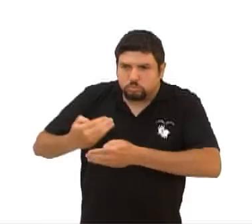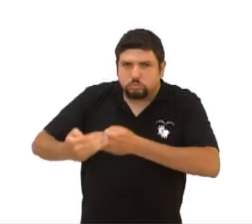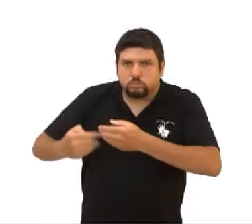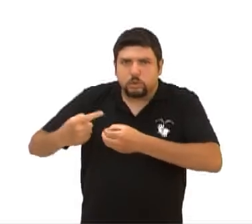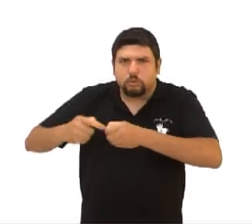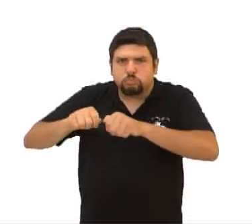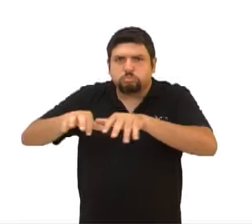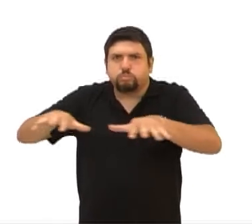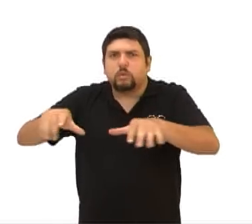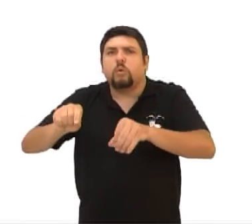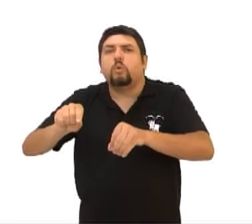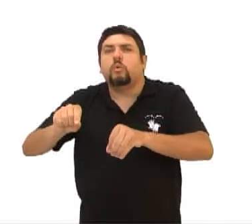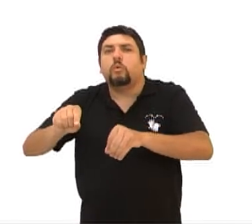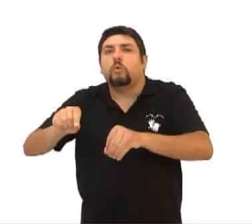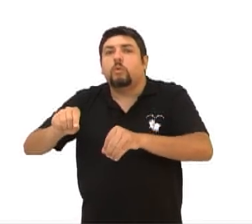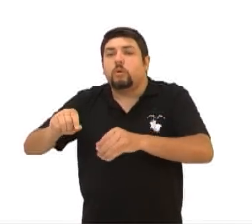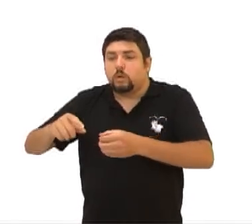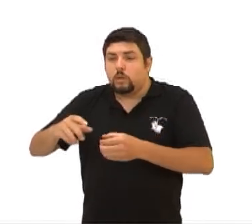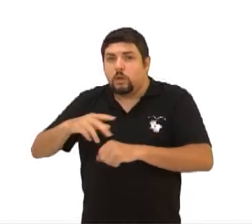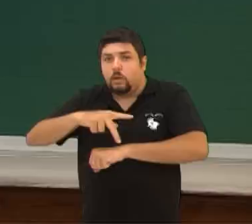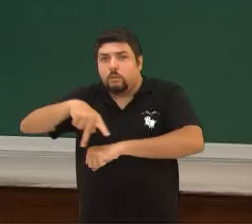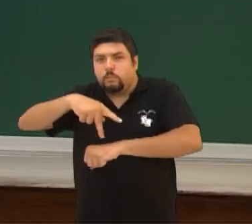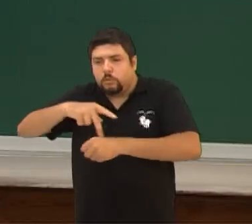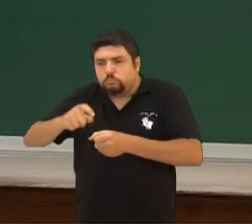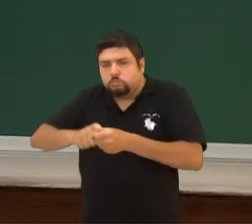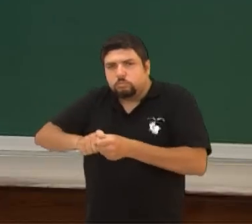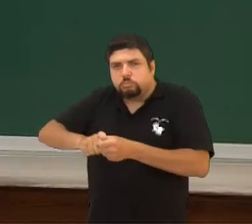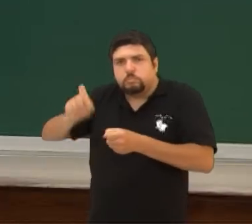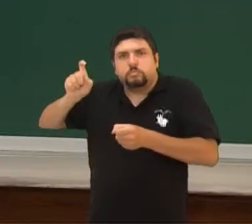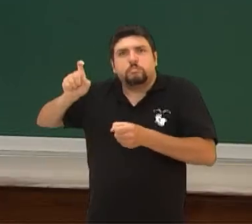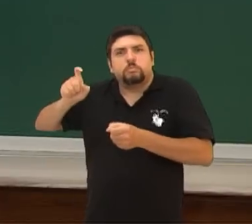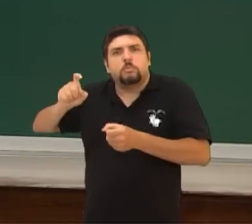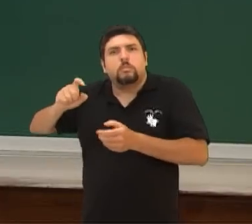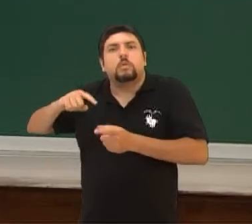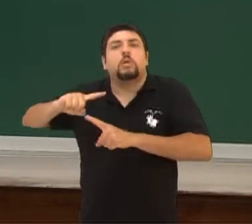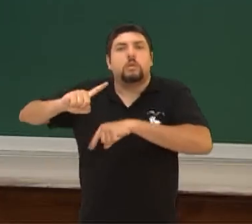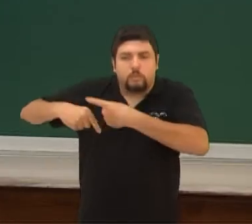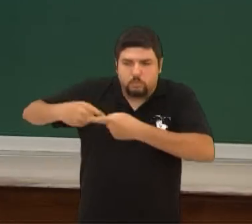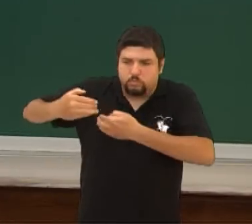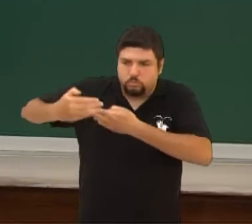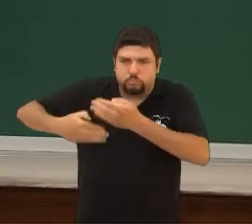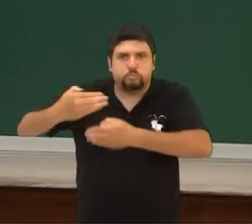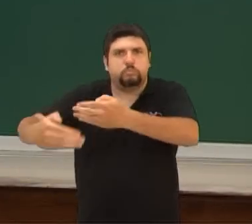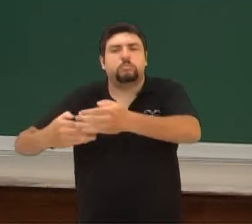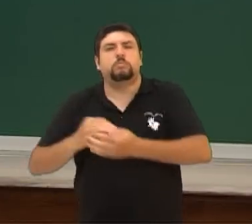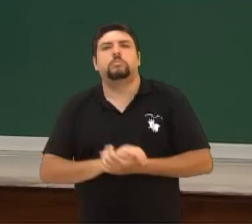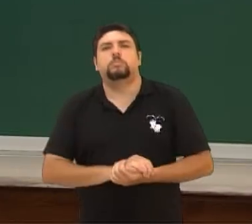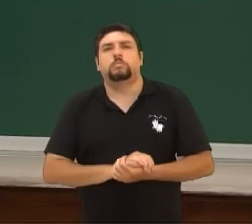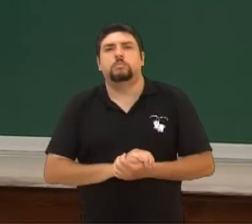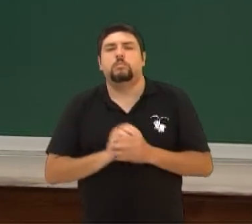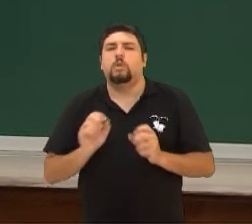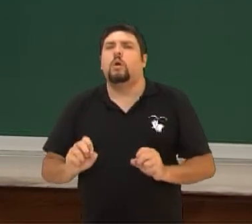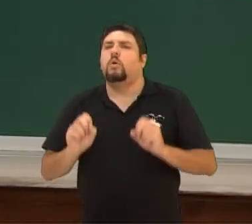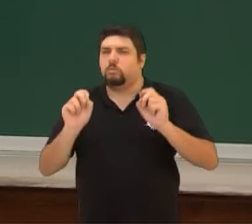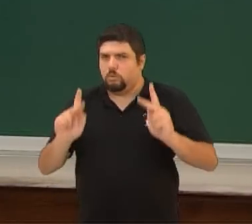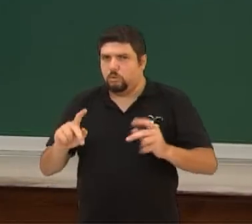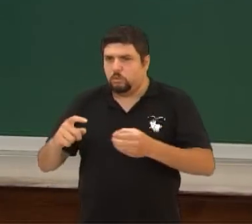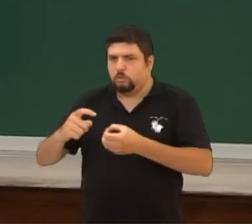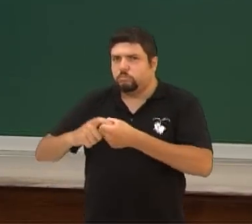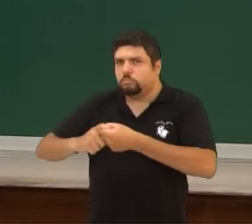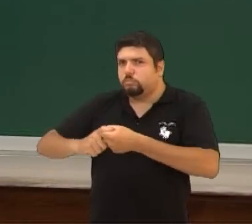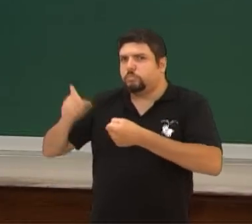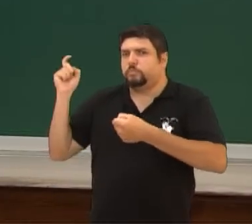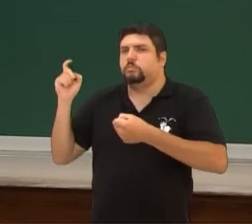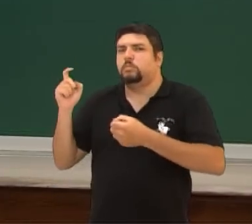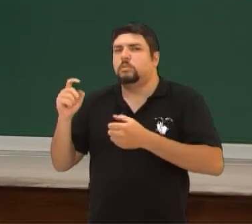Da independência de alguns países em meados do século XX. É claro que, depois dessa independência,